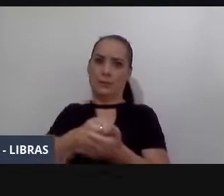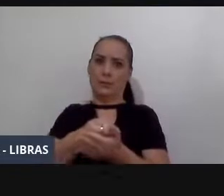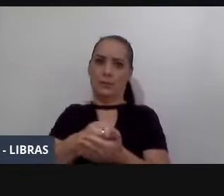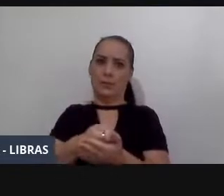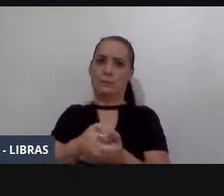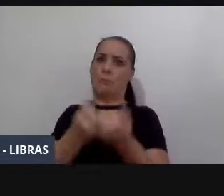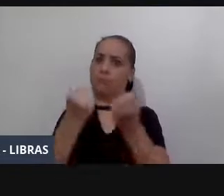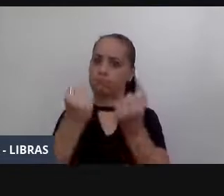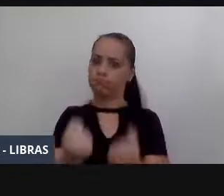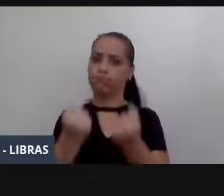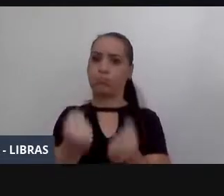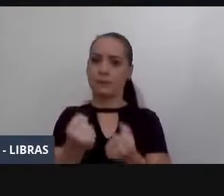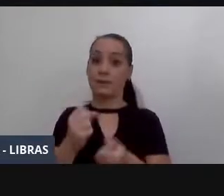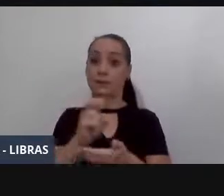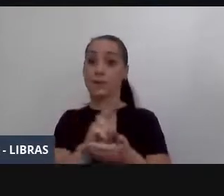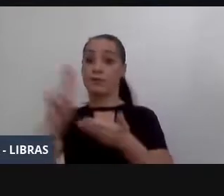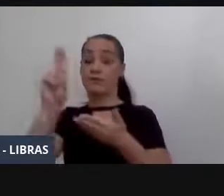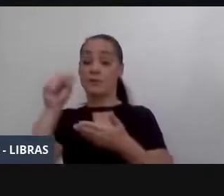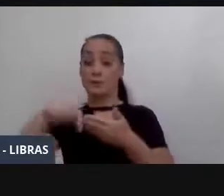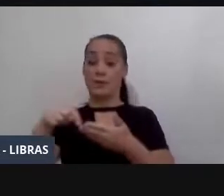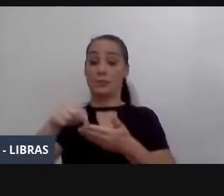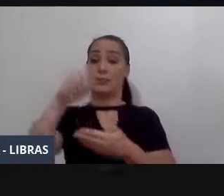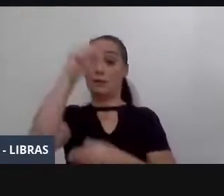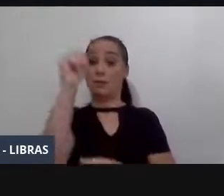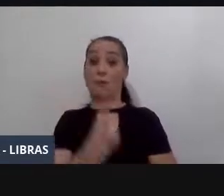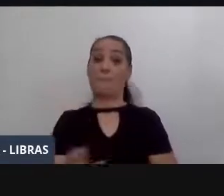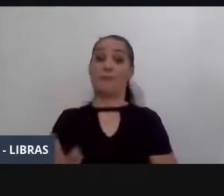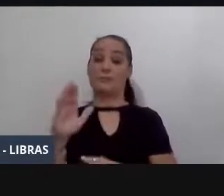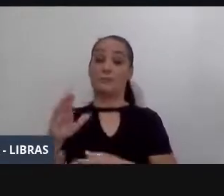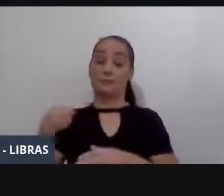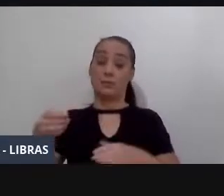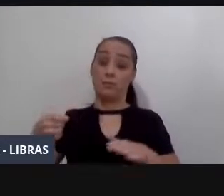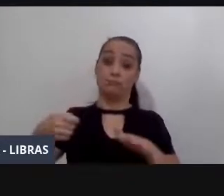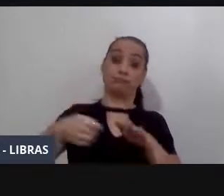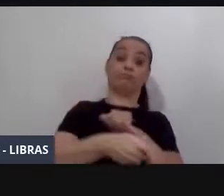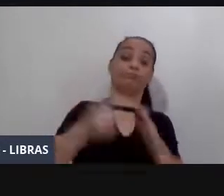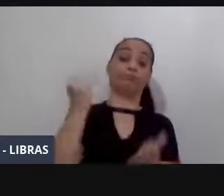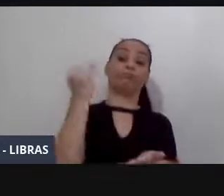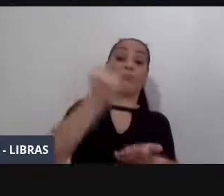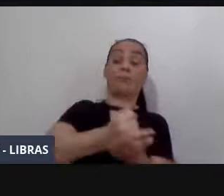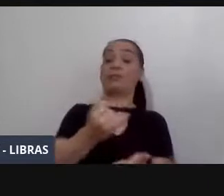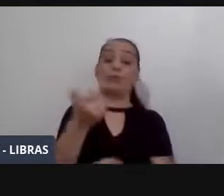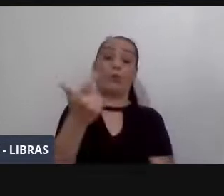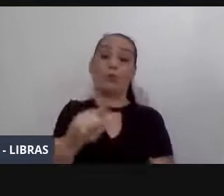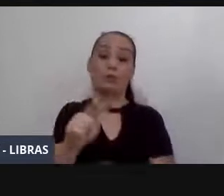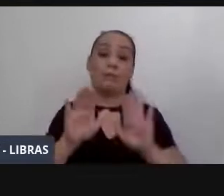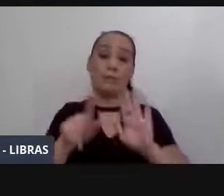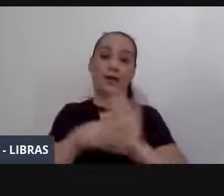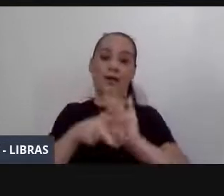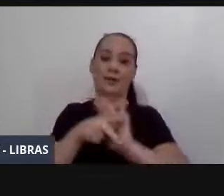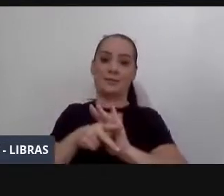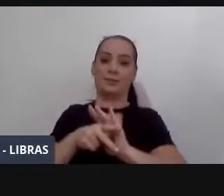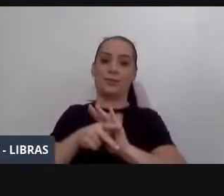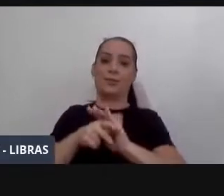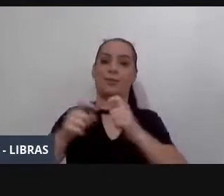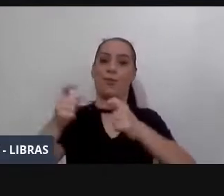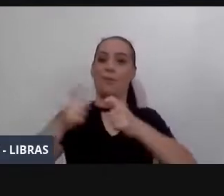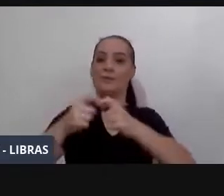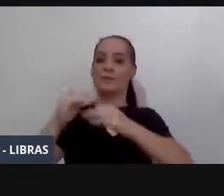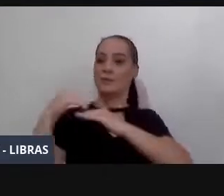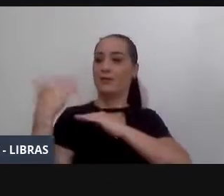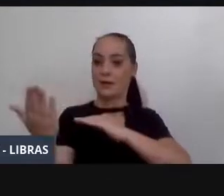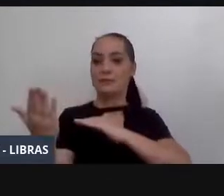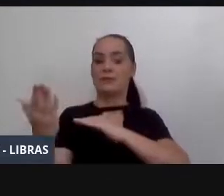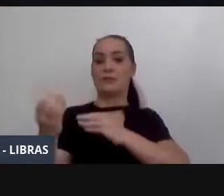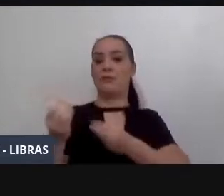aplicada às universidades do Brasil, mas é aplicado para as pessoas que são formadas em medicina no exterior. Tem uma outra